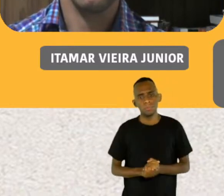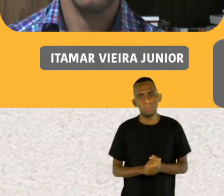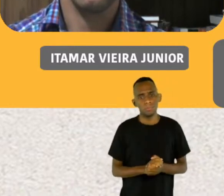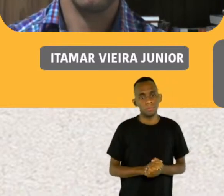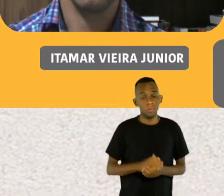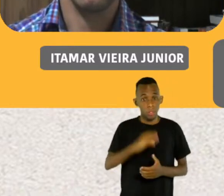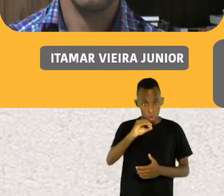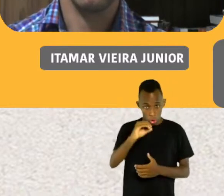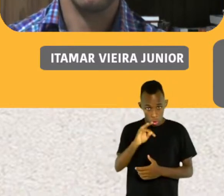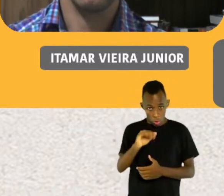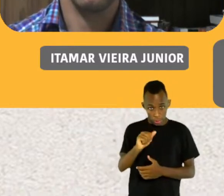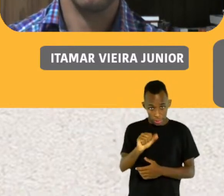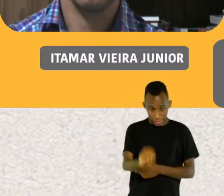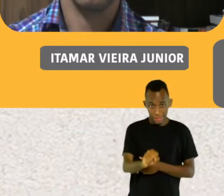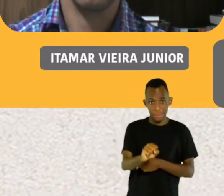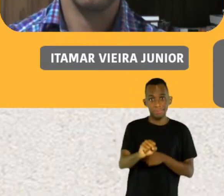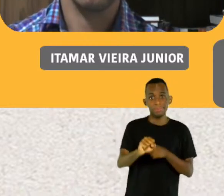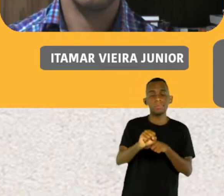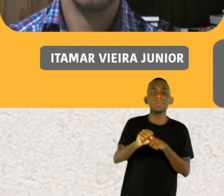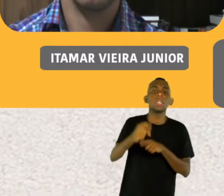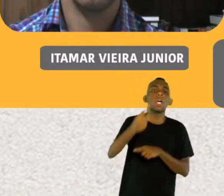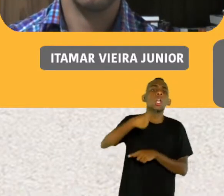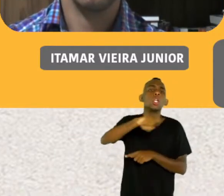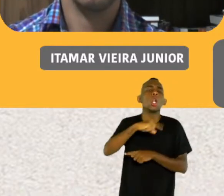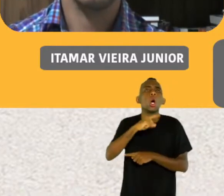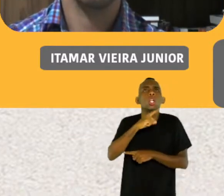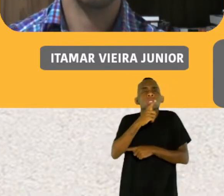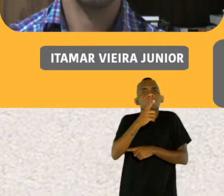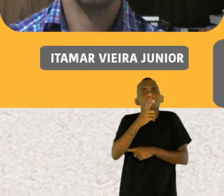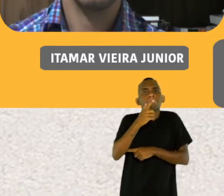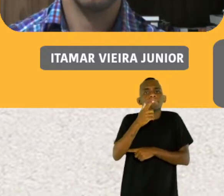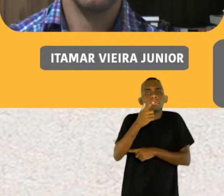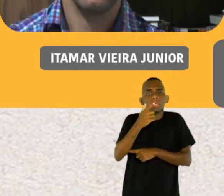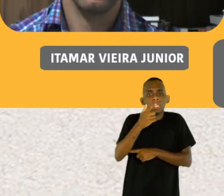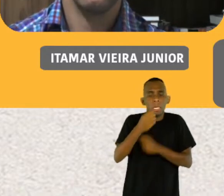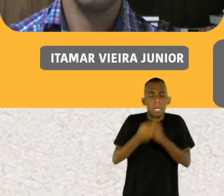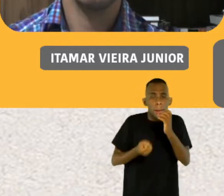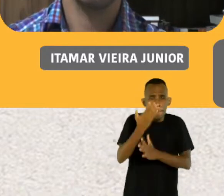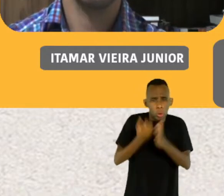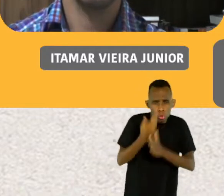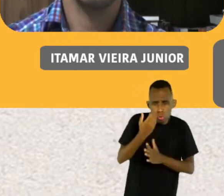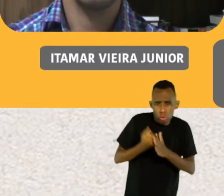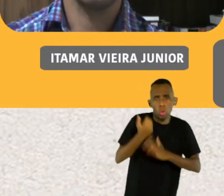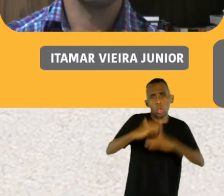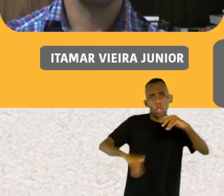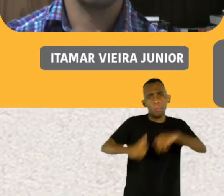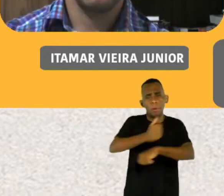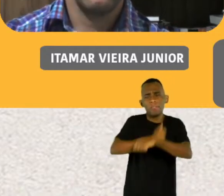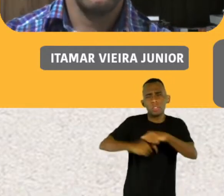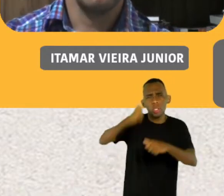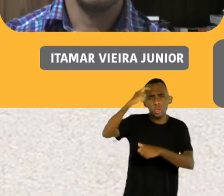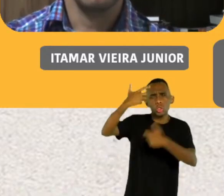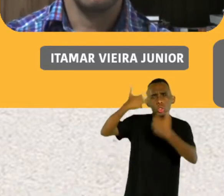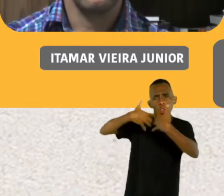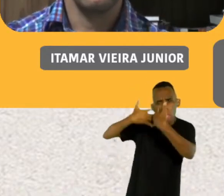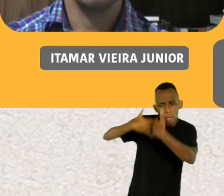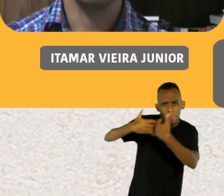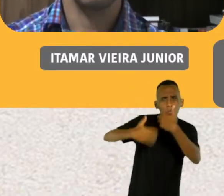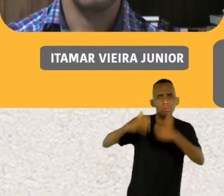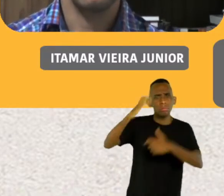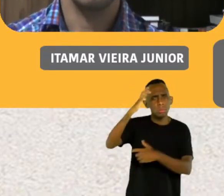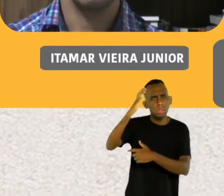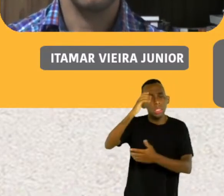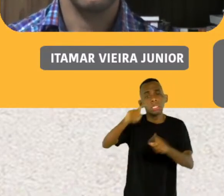gente produziu uma quantidade de pensadores e de pensadoras, de escritores e